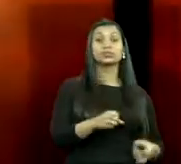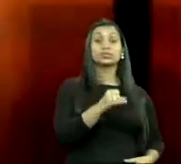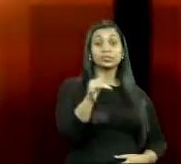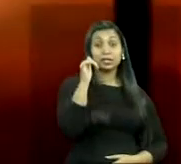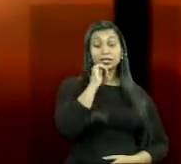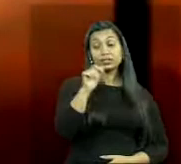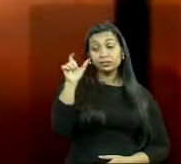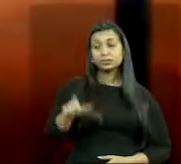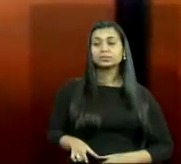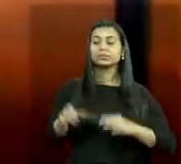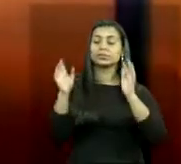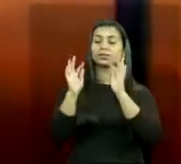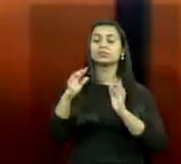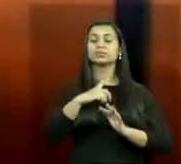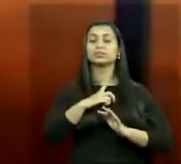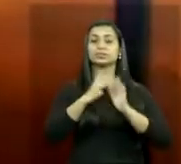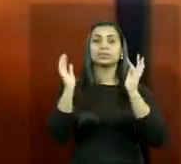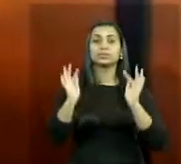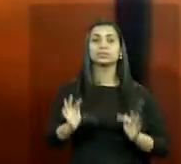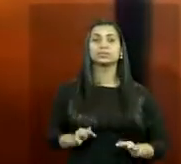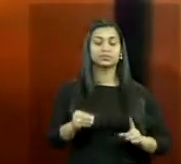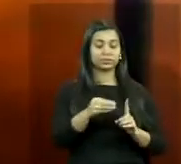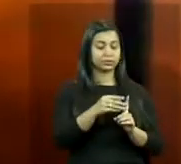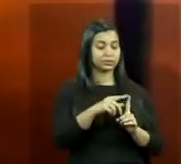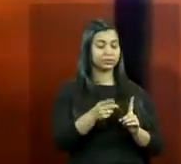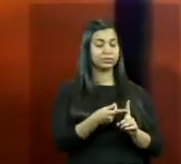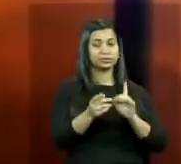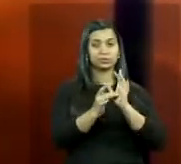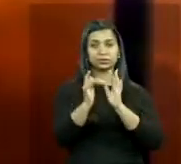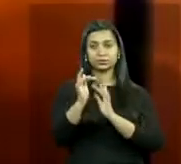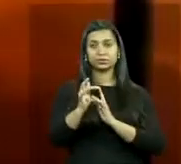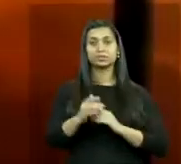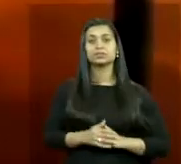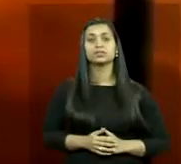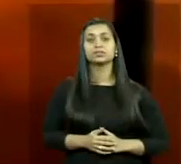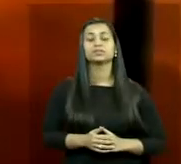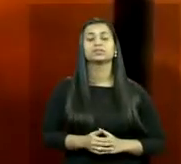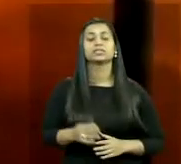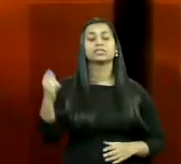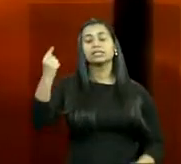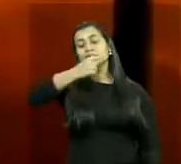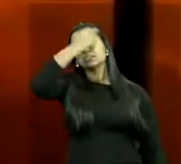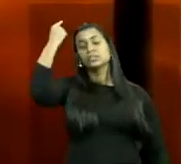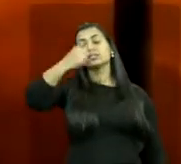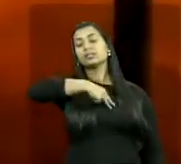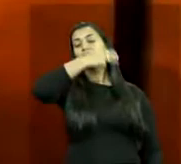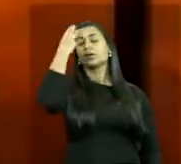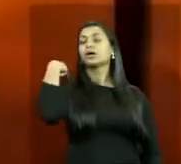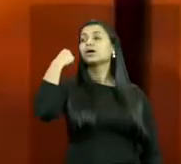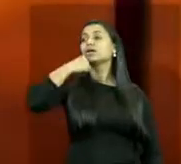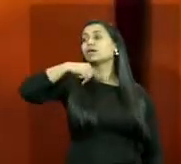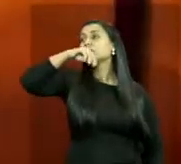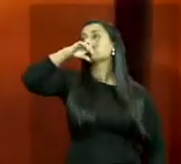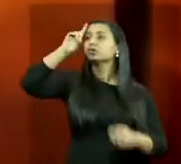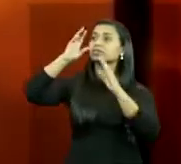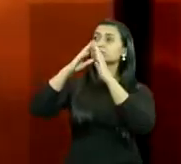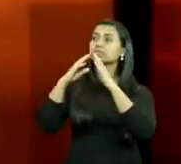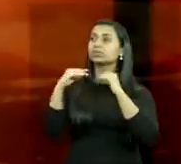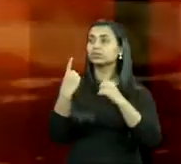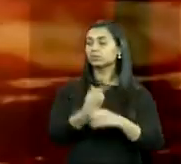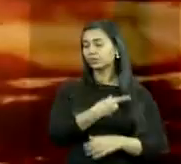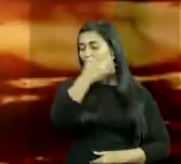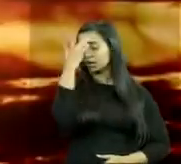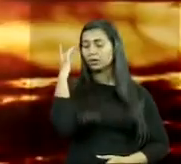é convosco. Bendita sois vós entre as mulheres, e bendito é o fruto do vosso ventre, Jesus. Santa Maria, Mãe